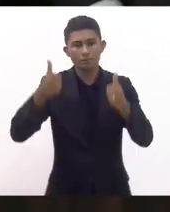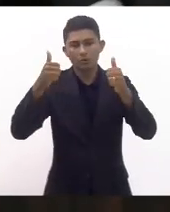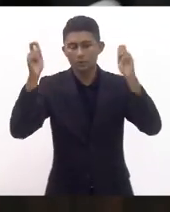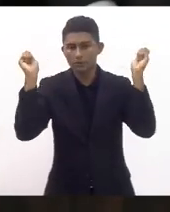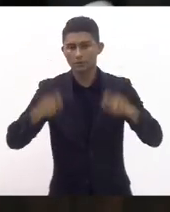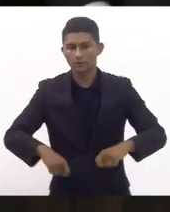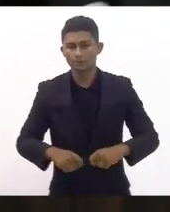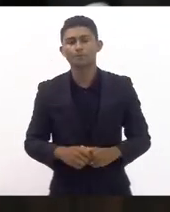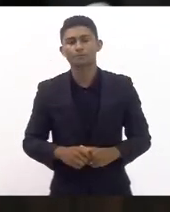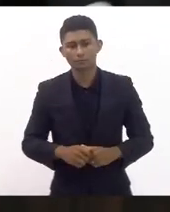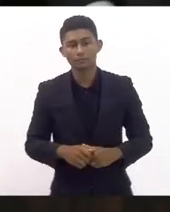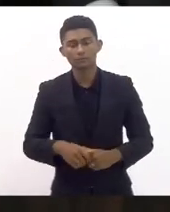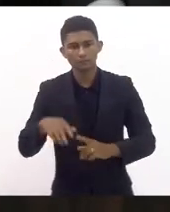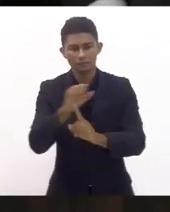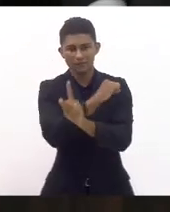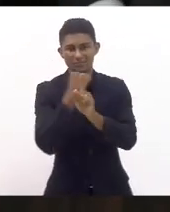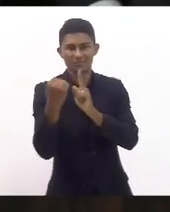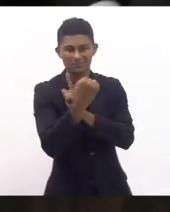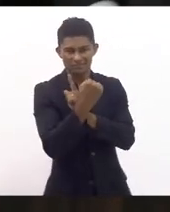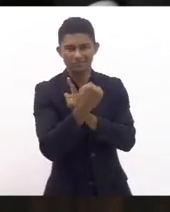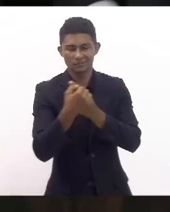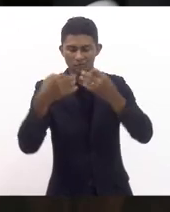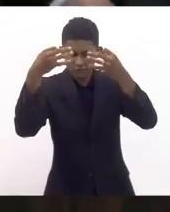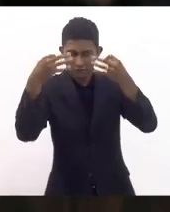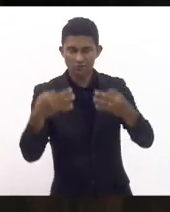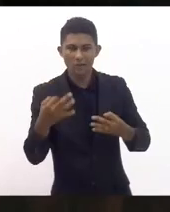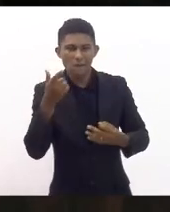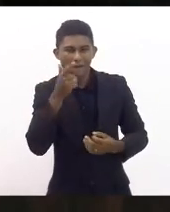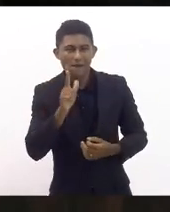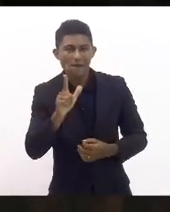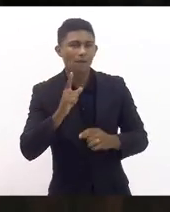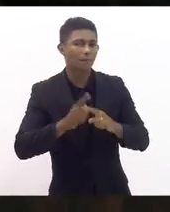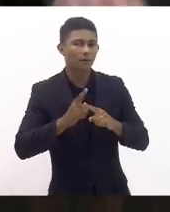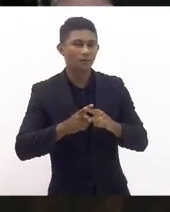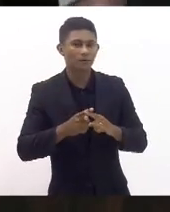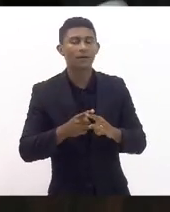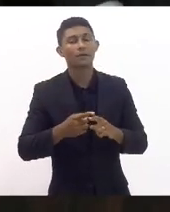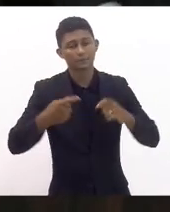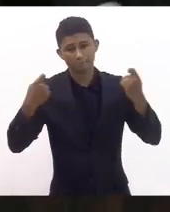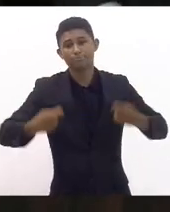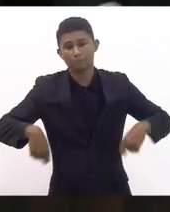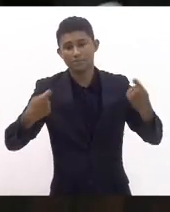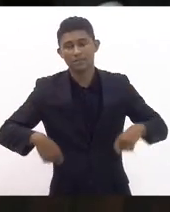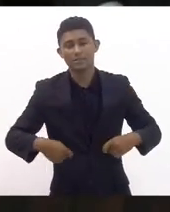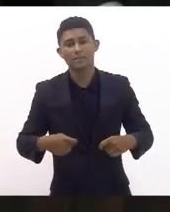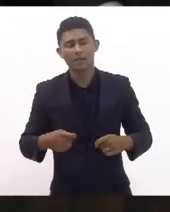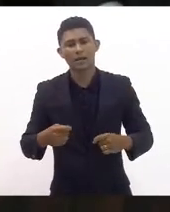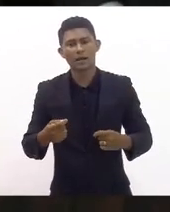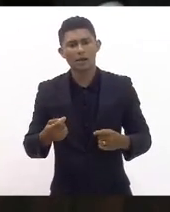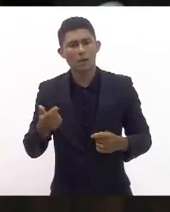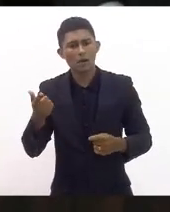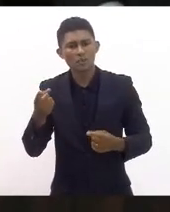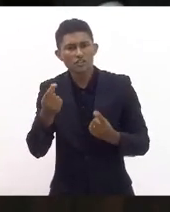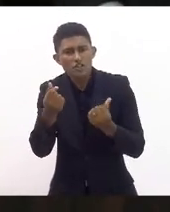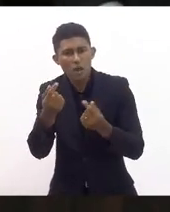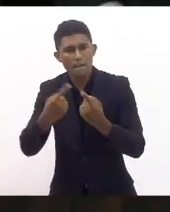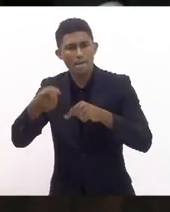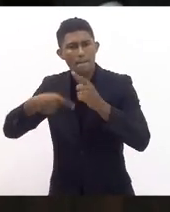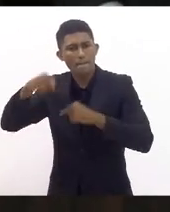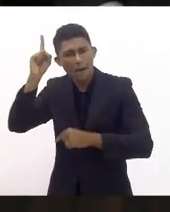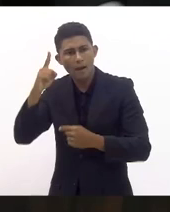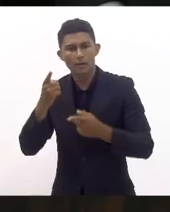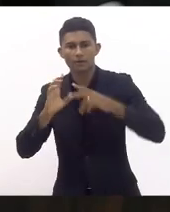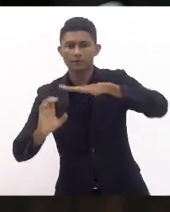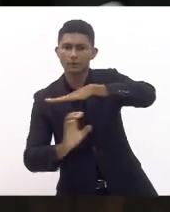uma justiça social melhor, se trouxer riqueza para combater a pobreza e a desigualdade, é trazendo